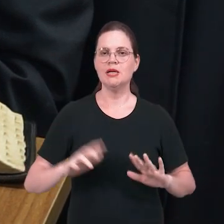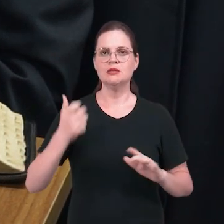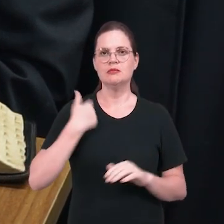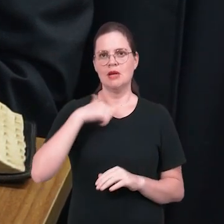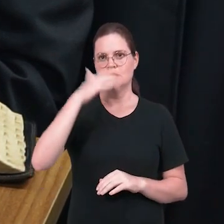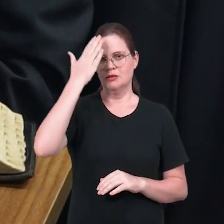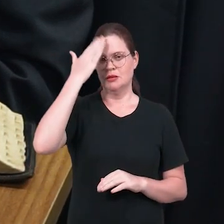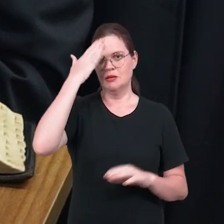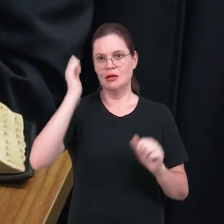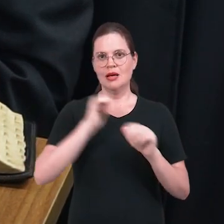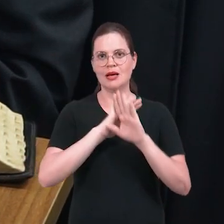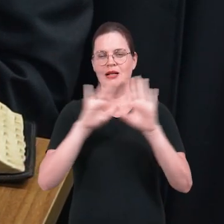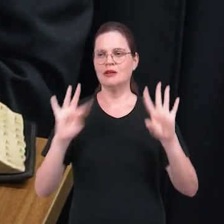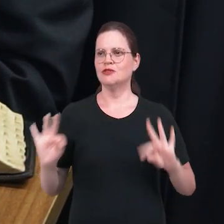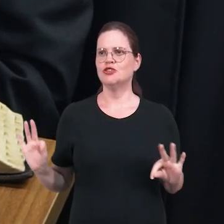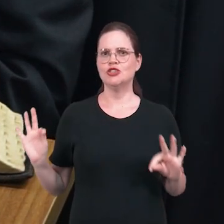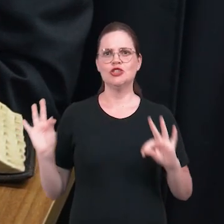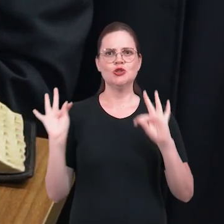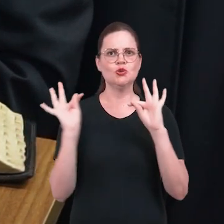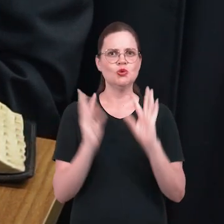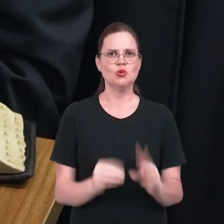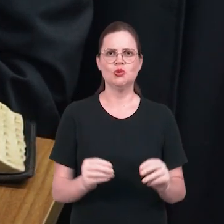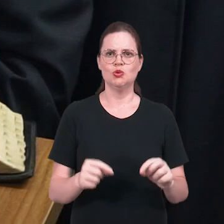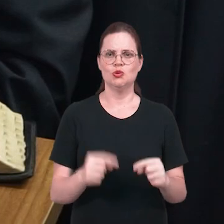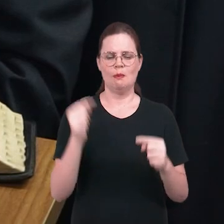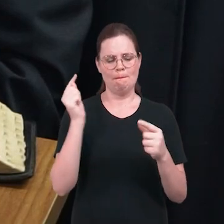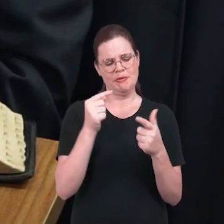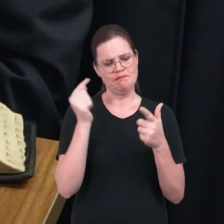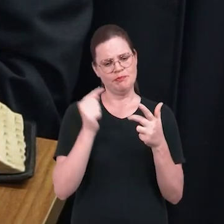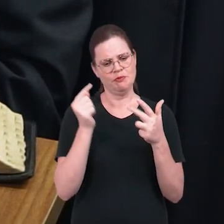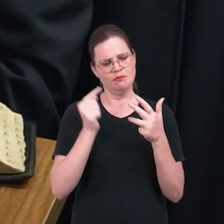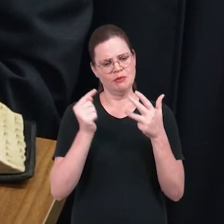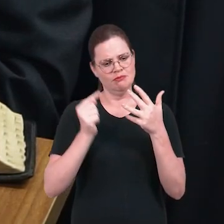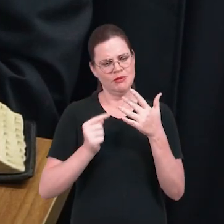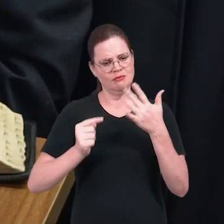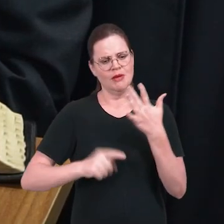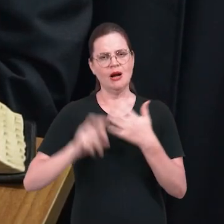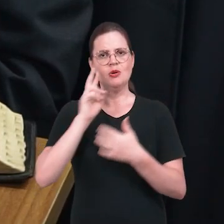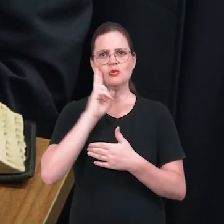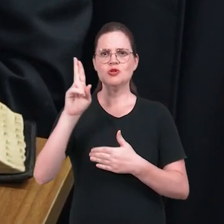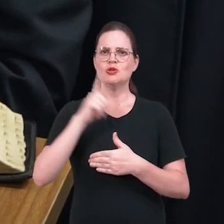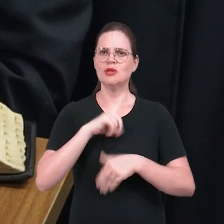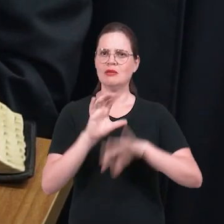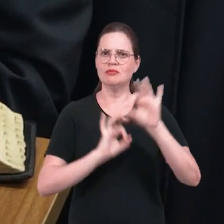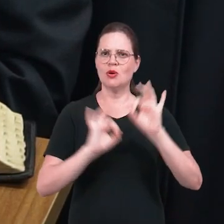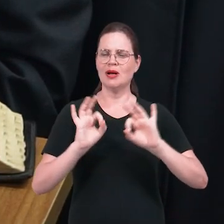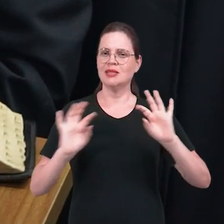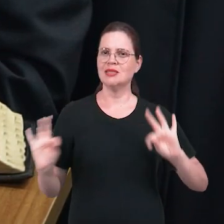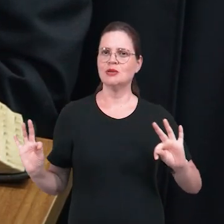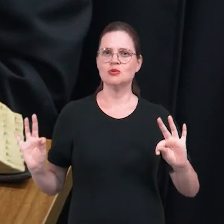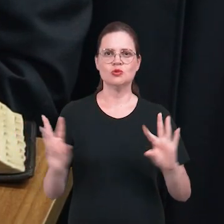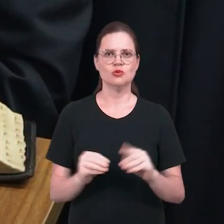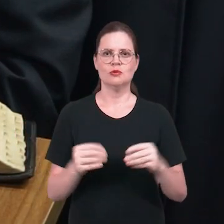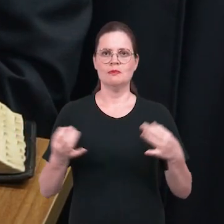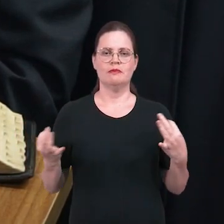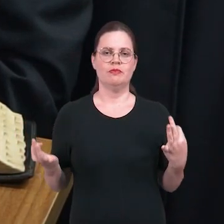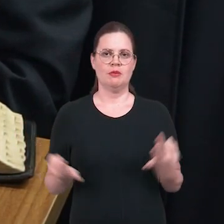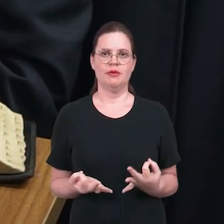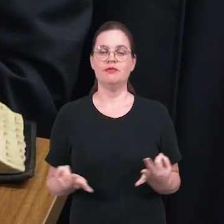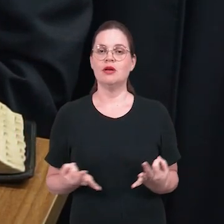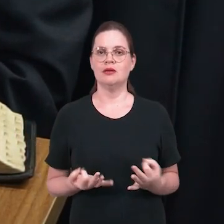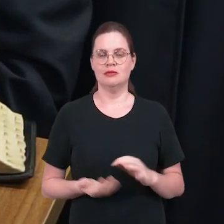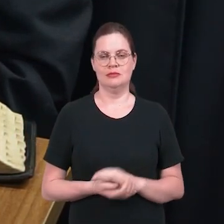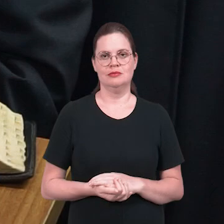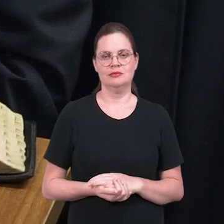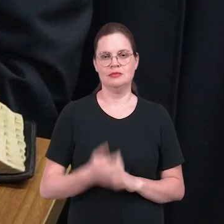saber que está tudo perfeitamente concatenado pelo Senhor, correndo perfeitamente. Os